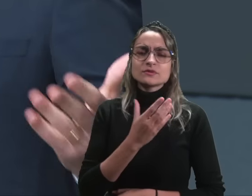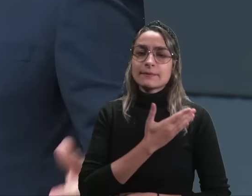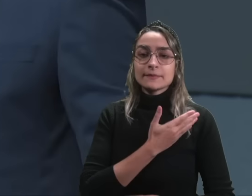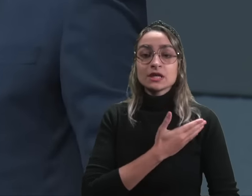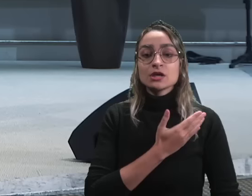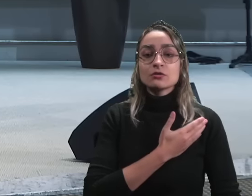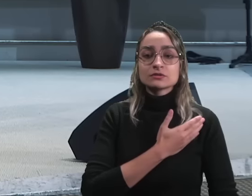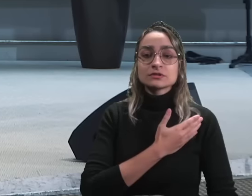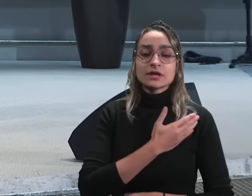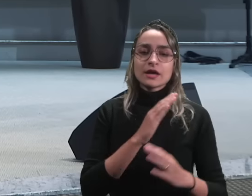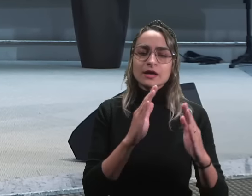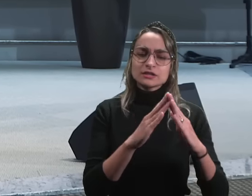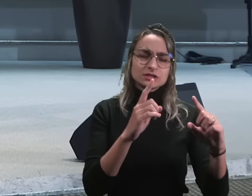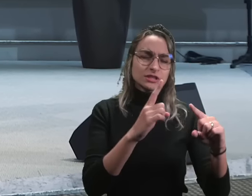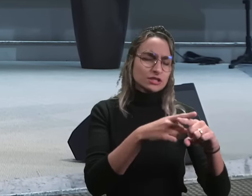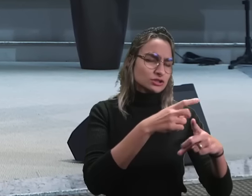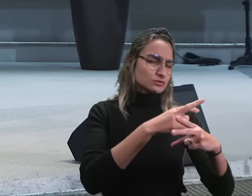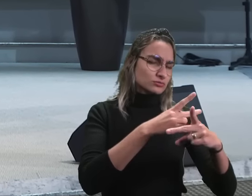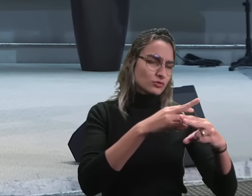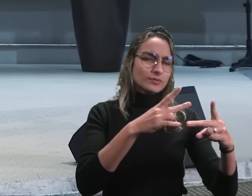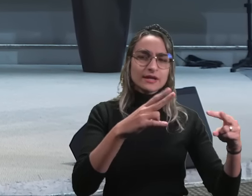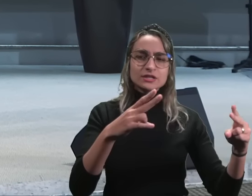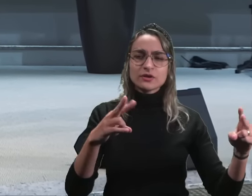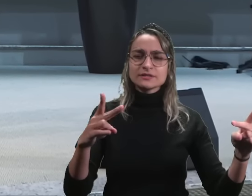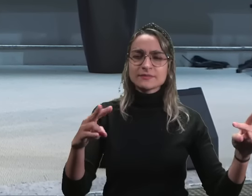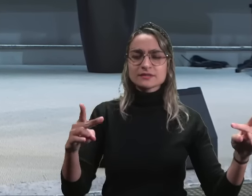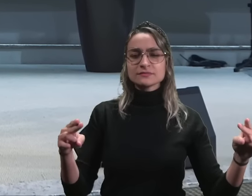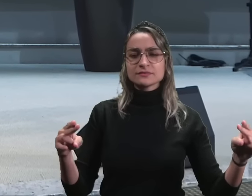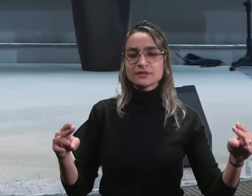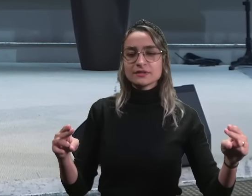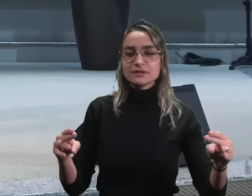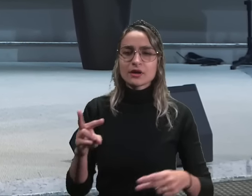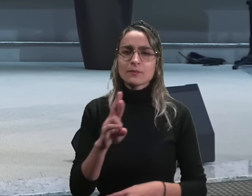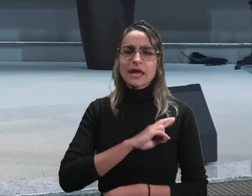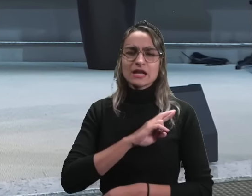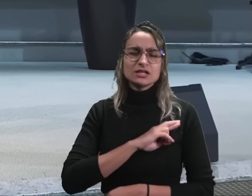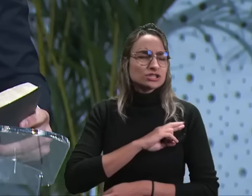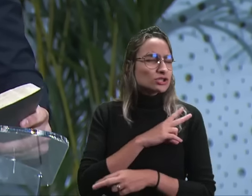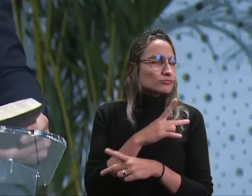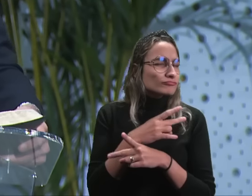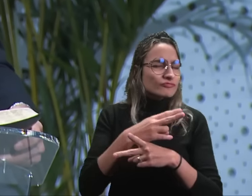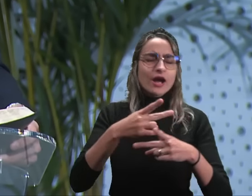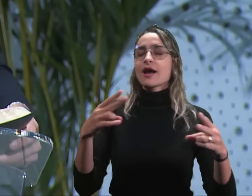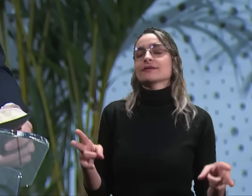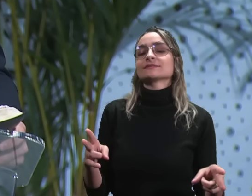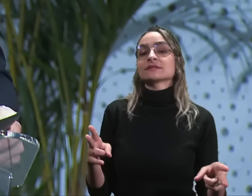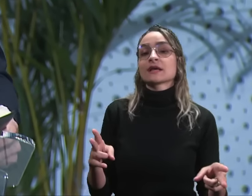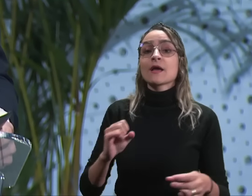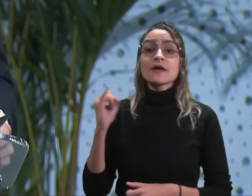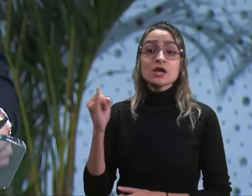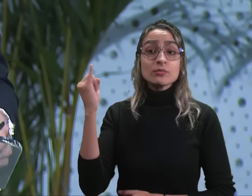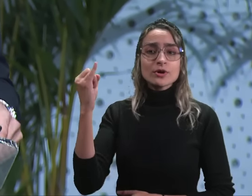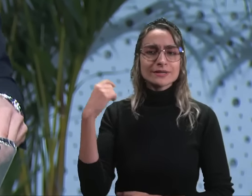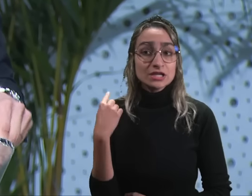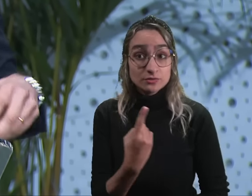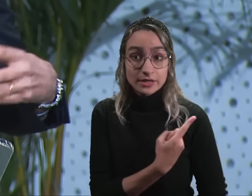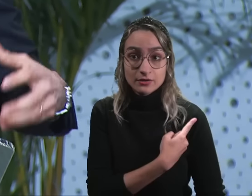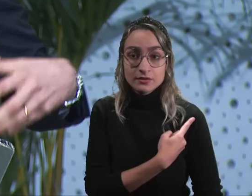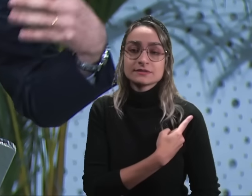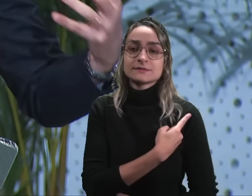e amigos irmãos e outras denominações cristãs e louvado seja Deus por isso e o que importa nós não é